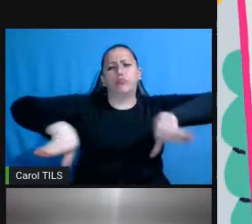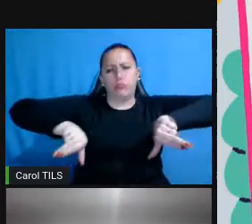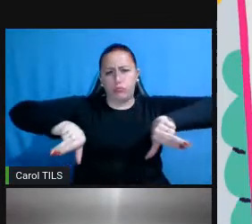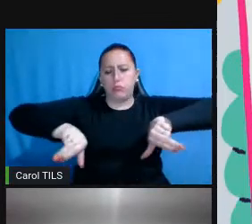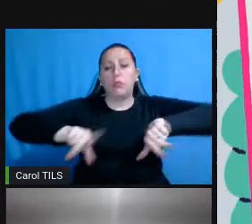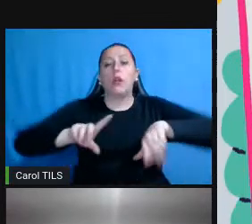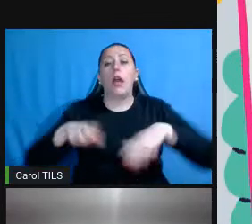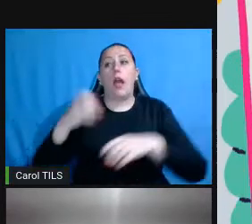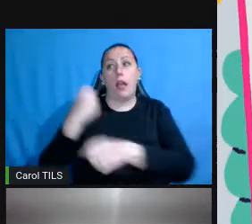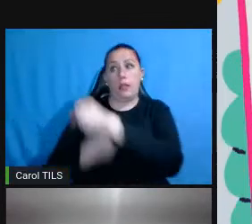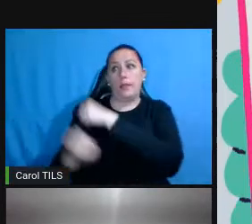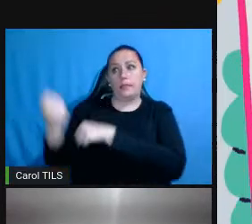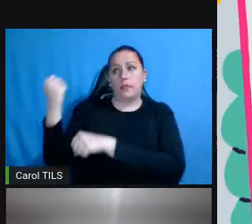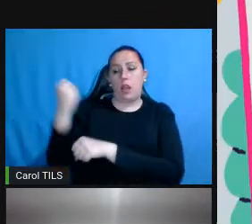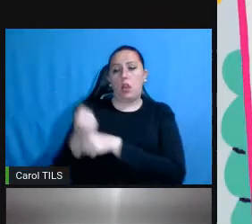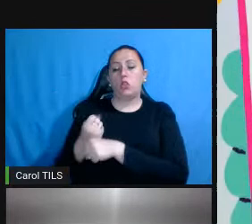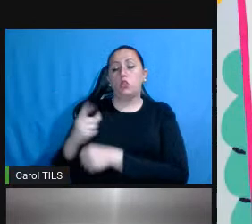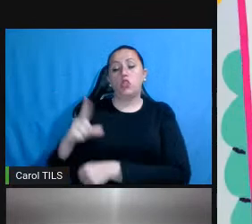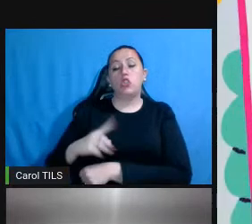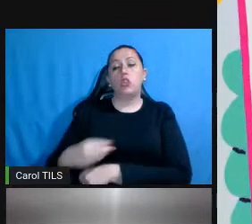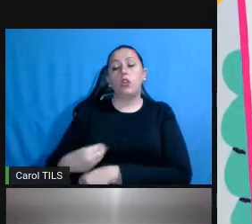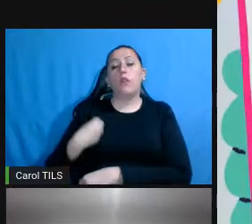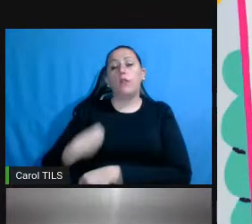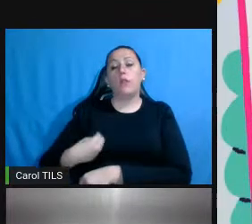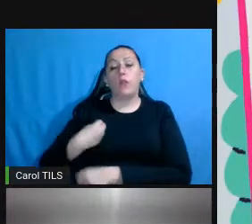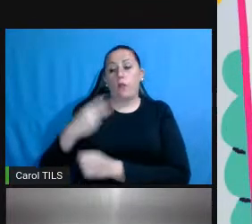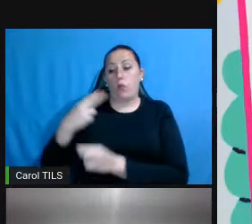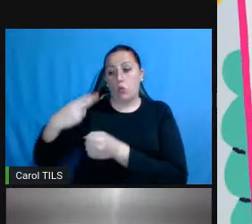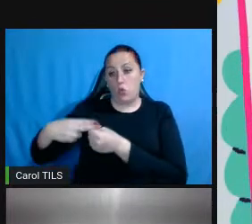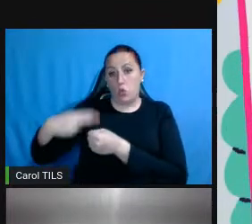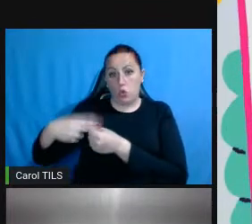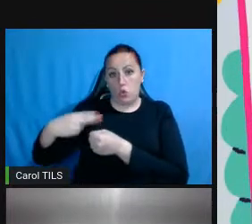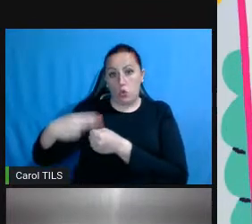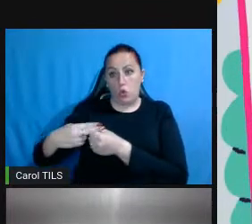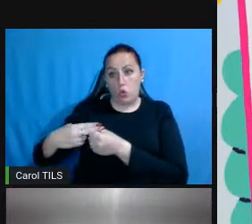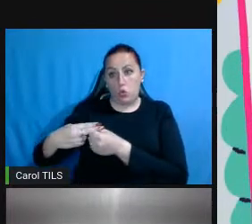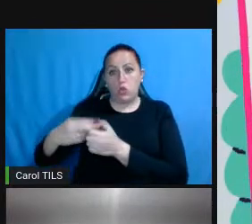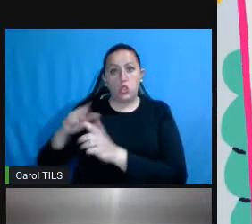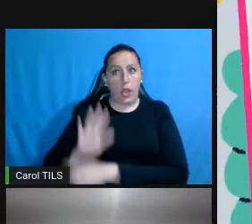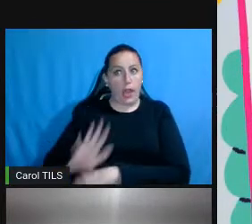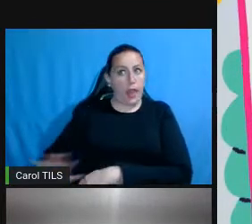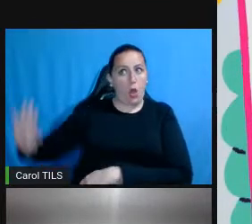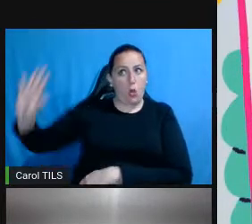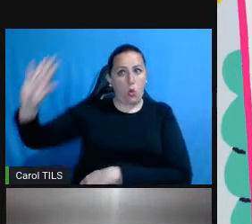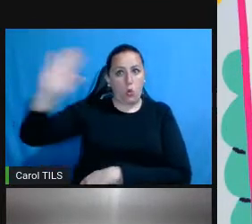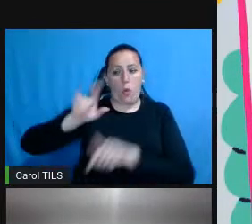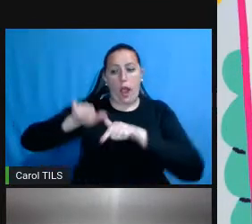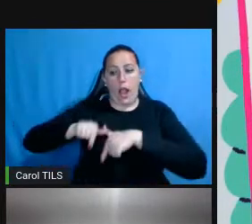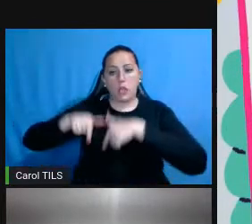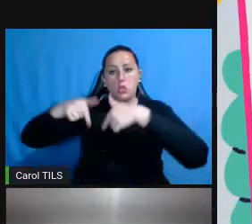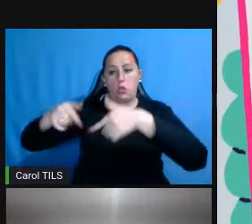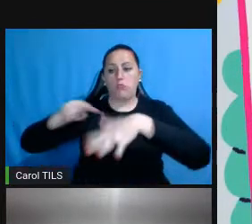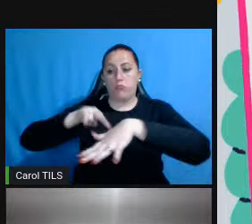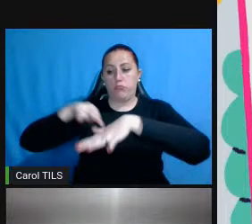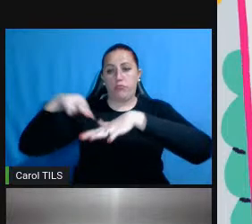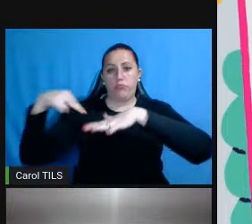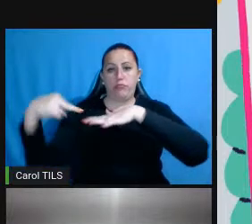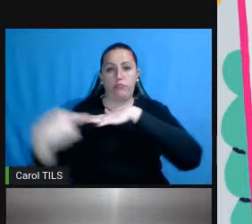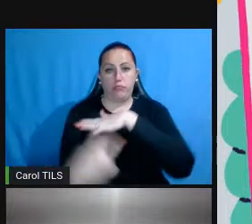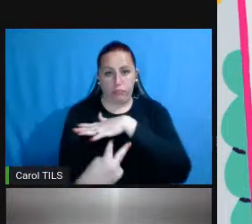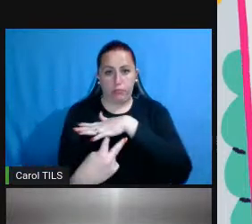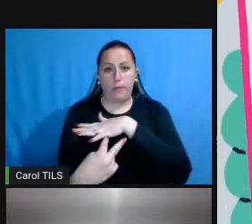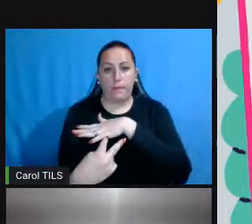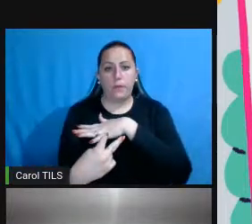até o ano passado, nós trabalhávamos com um grande núcleo para ações afirmativas, para abarcar